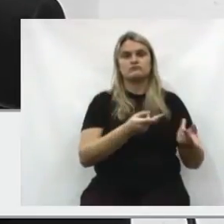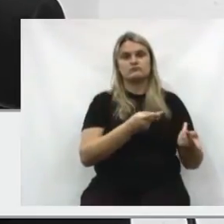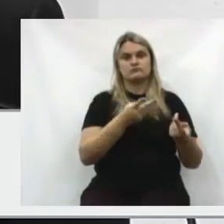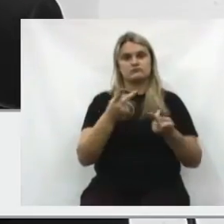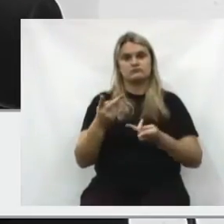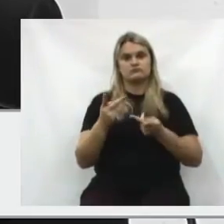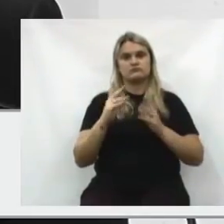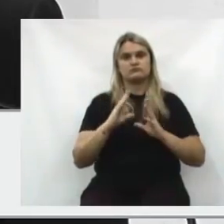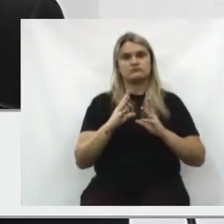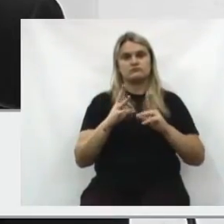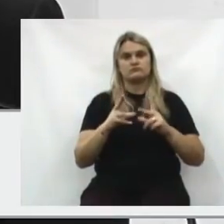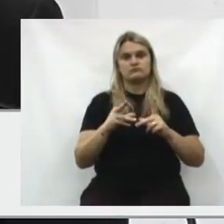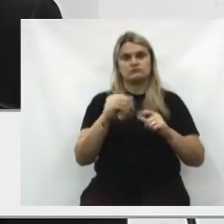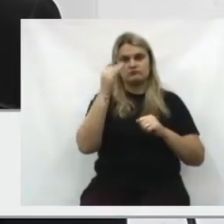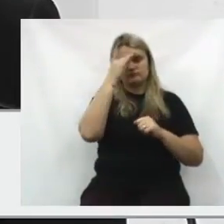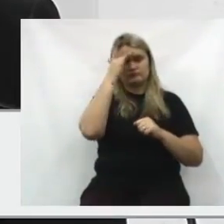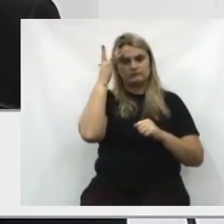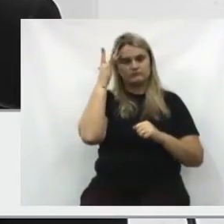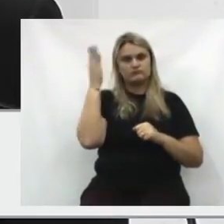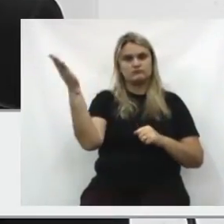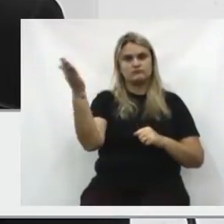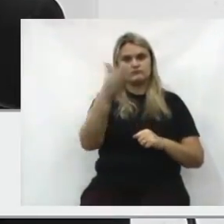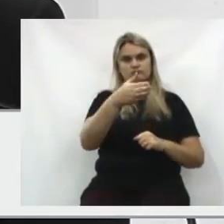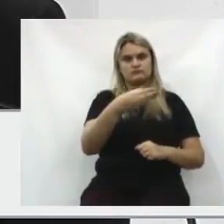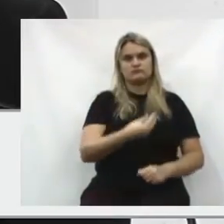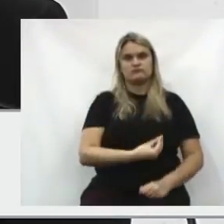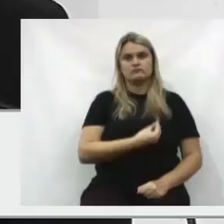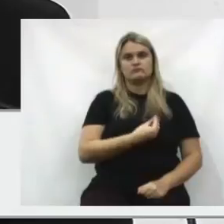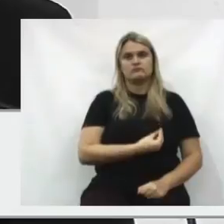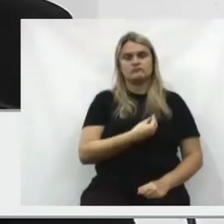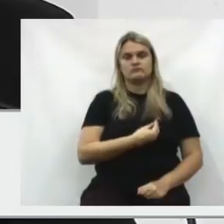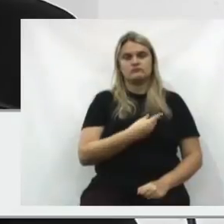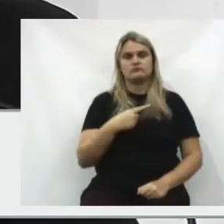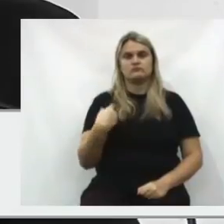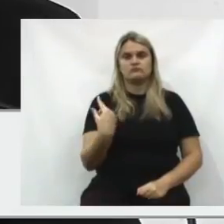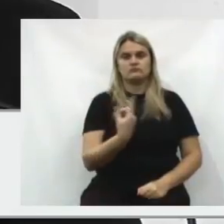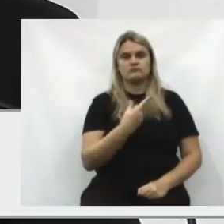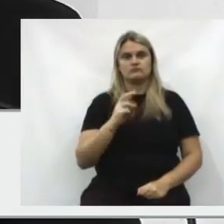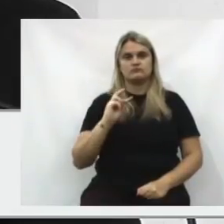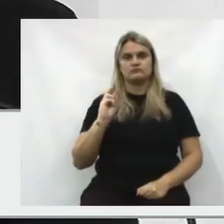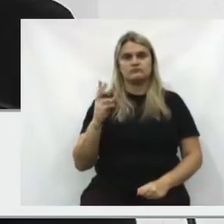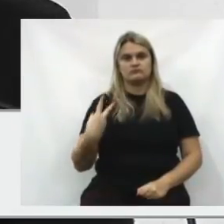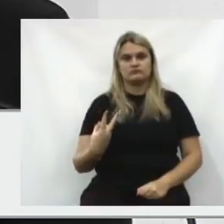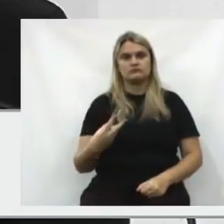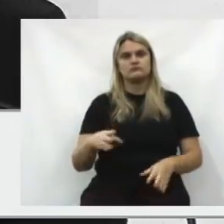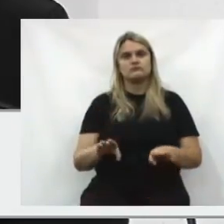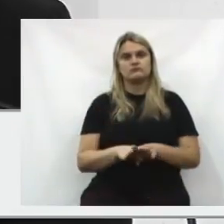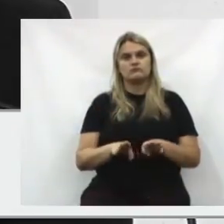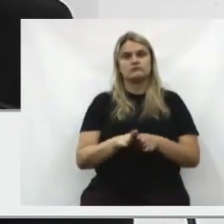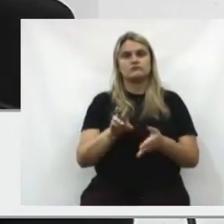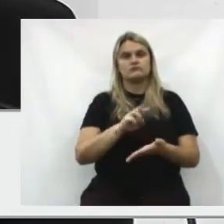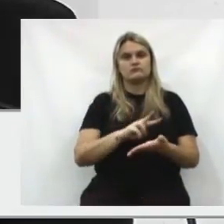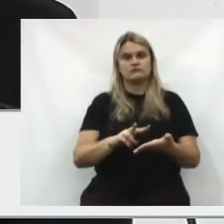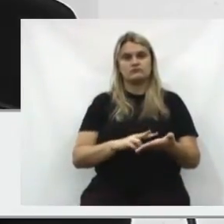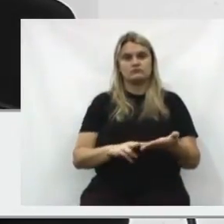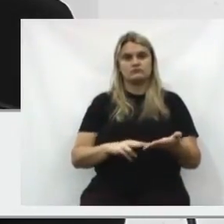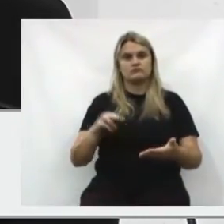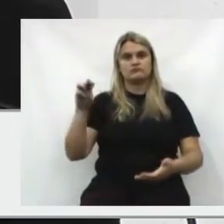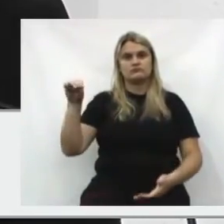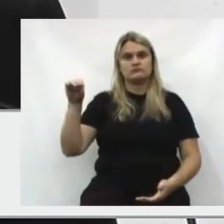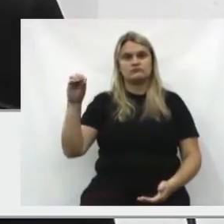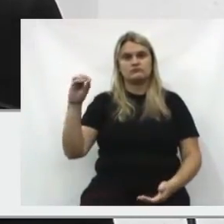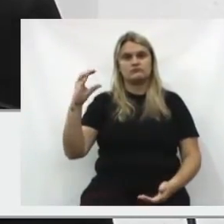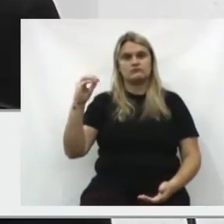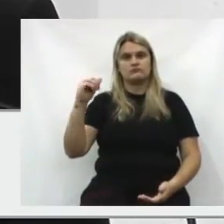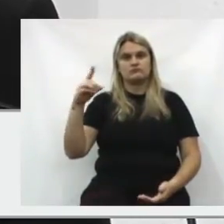Previdência. Então, nós queremos convidar a todos vocês para que se façam presentes. Nós, vereadores, daqui a pouco vai ser